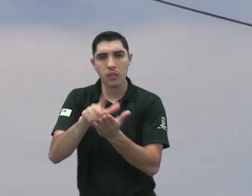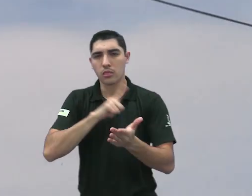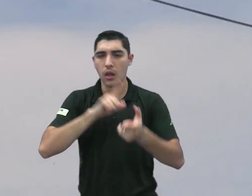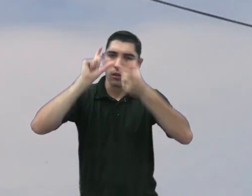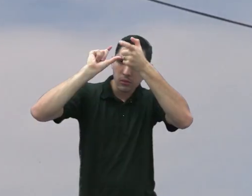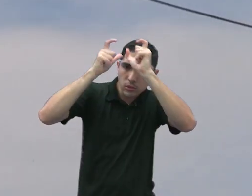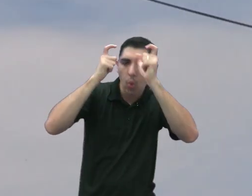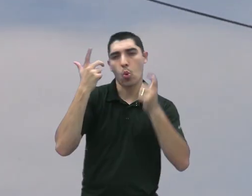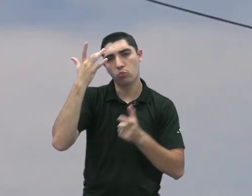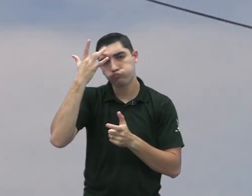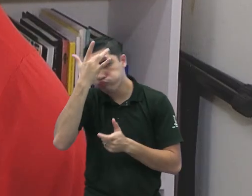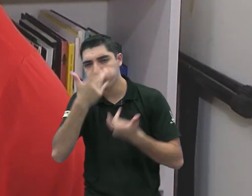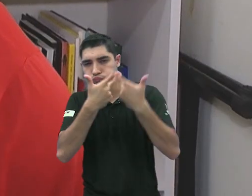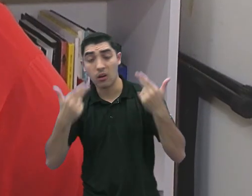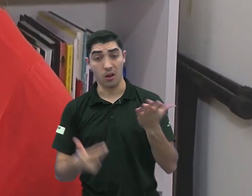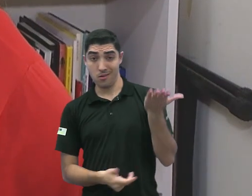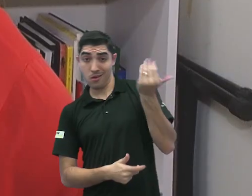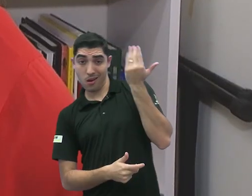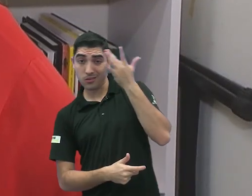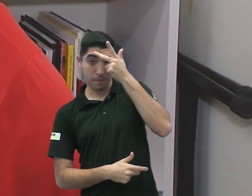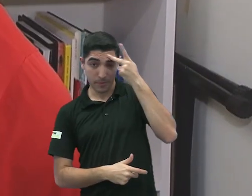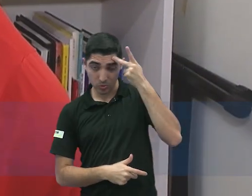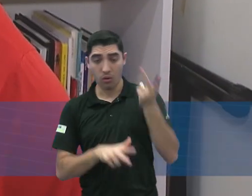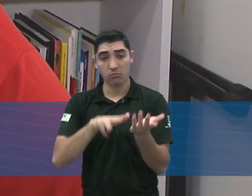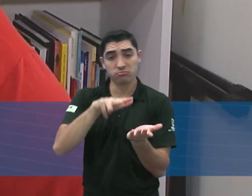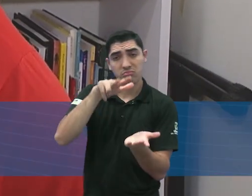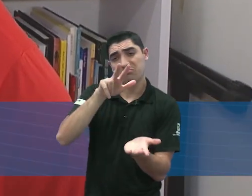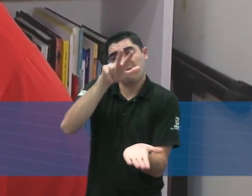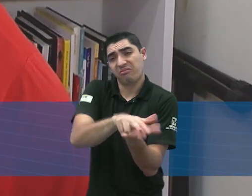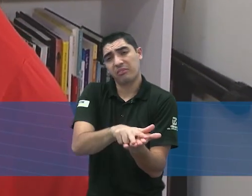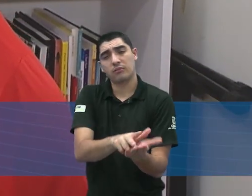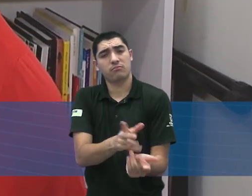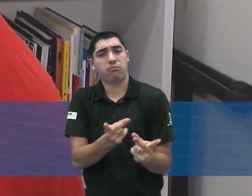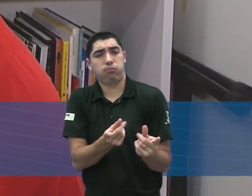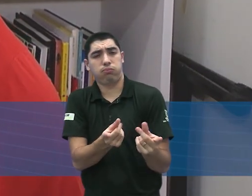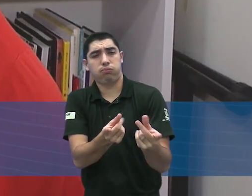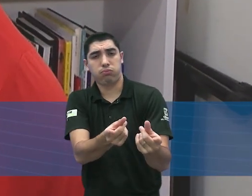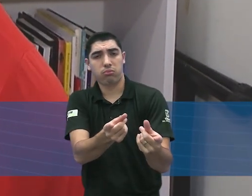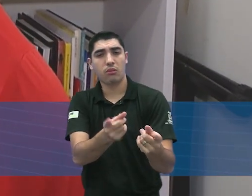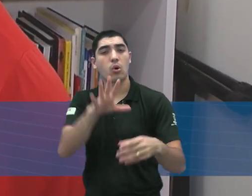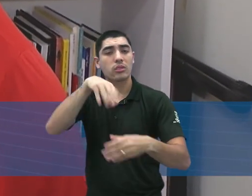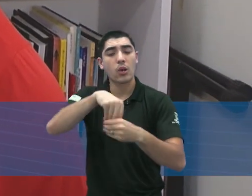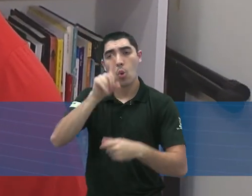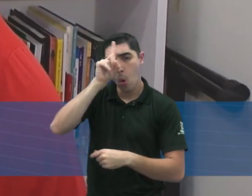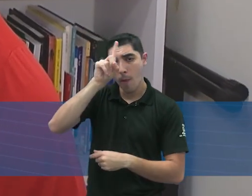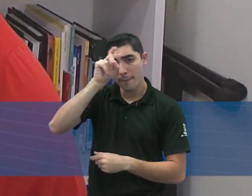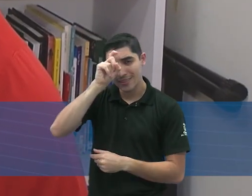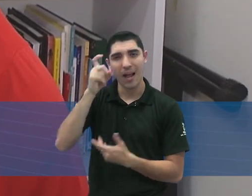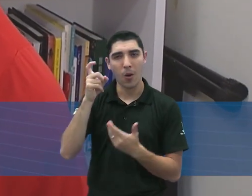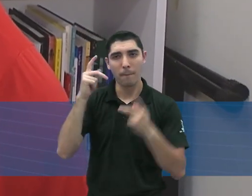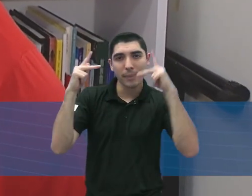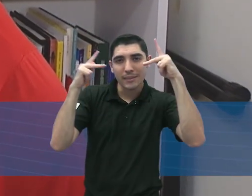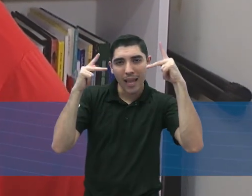transtorno mental, né? Antigamente, as pessoas ficavam internadas por a vida inteira, praticamente, dentro do hospital psiquiátrico. A